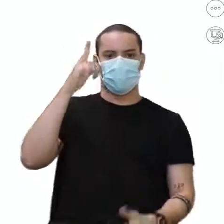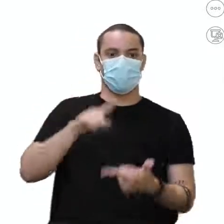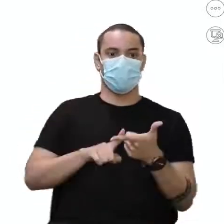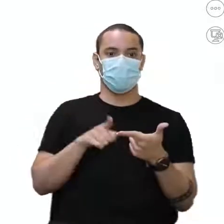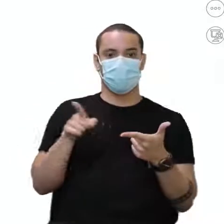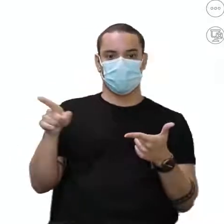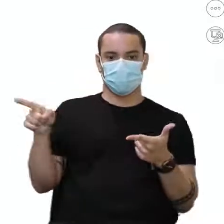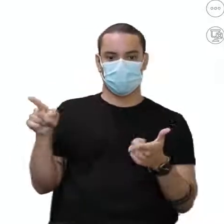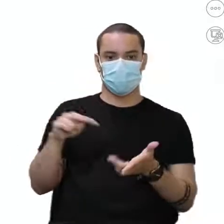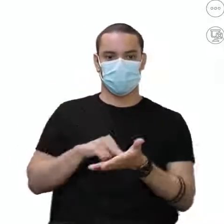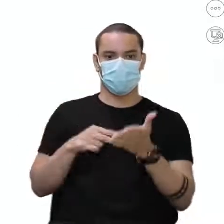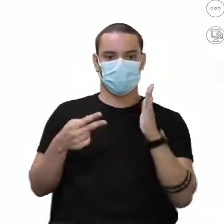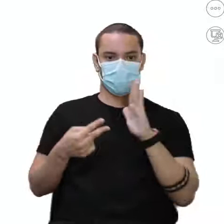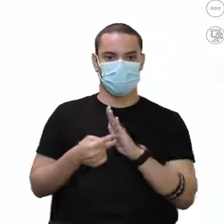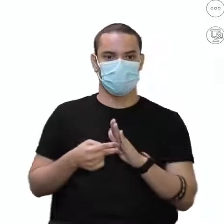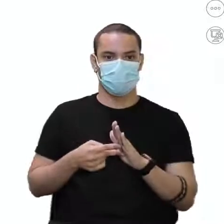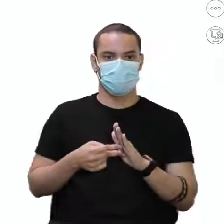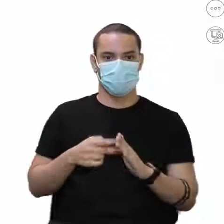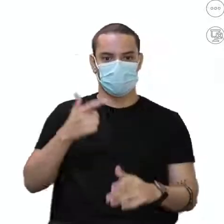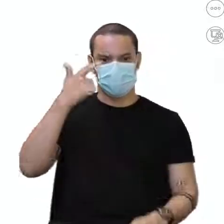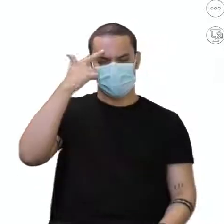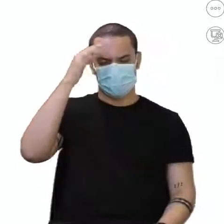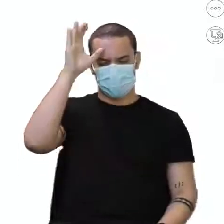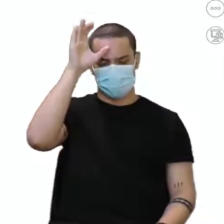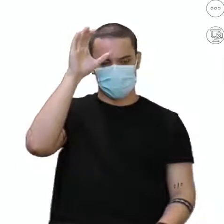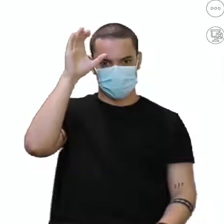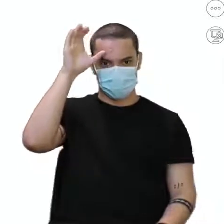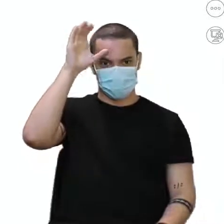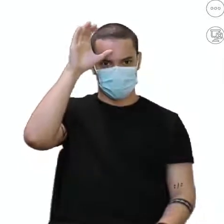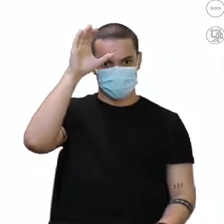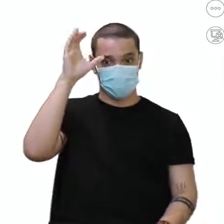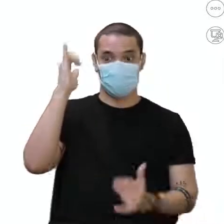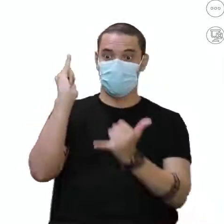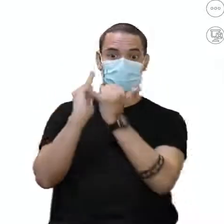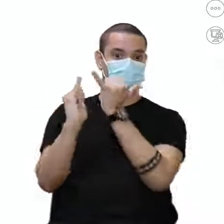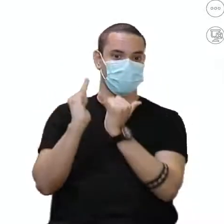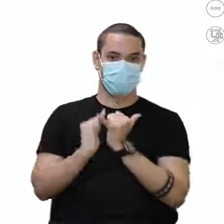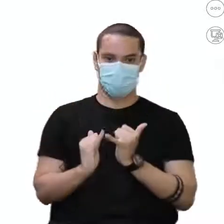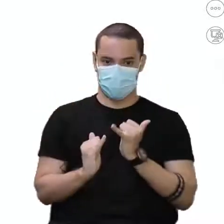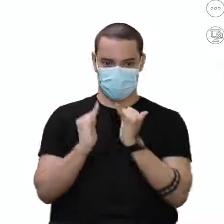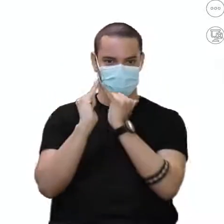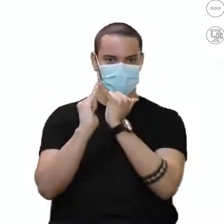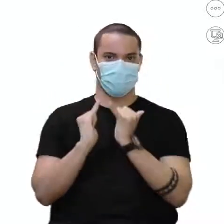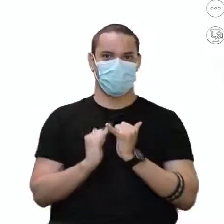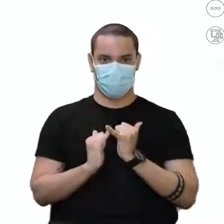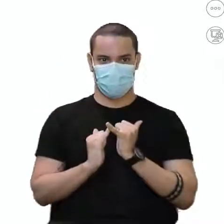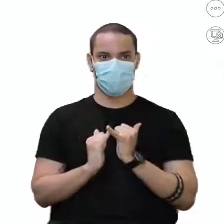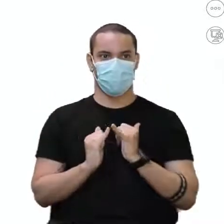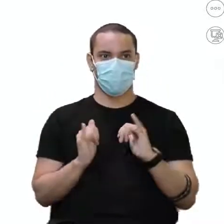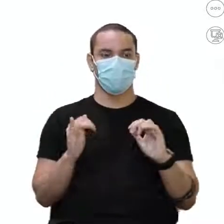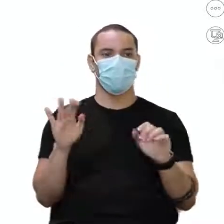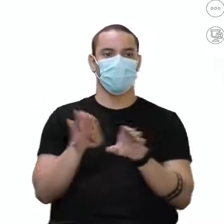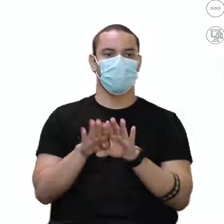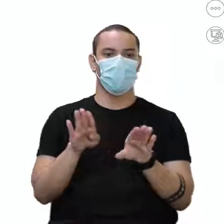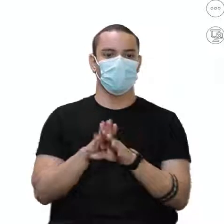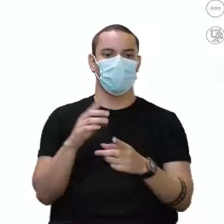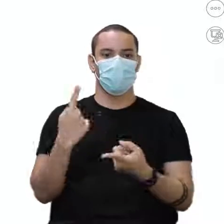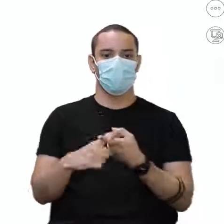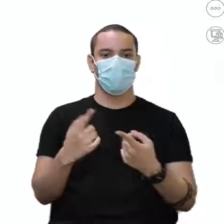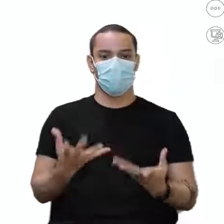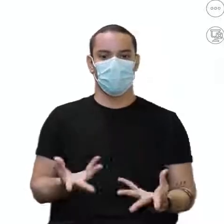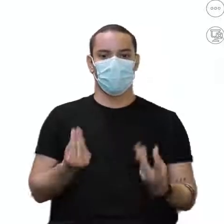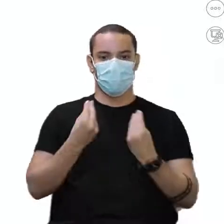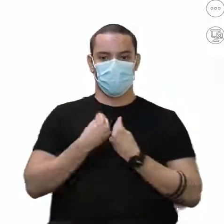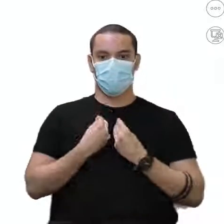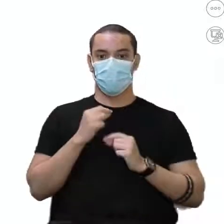conscience significa consciência. Até parece, né? No português. Significa consciência. E my